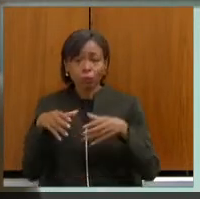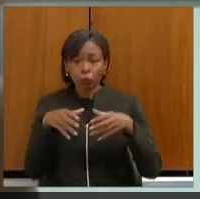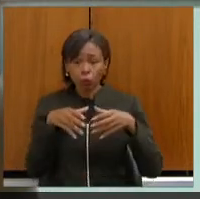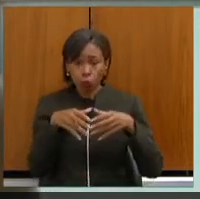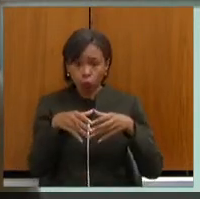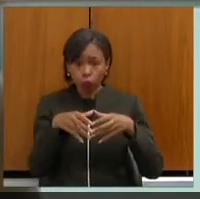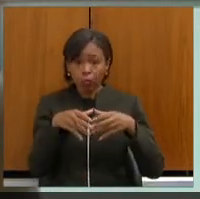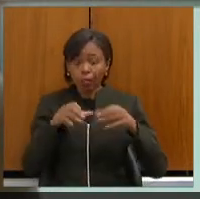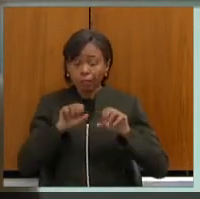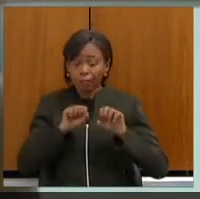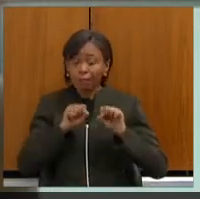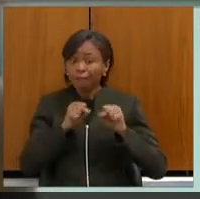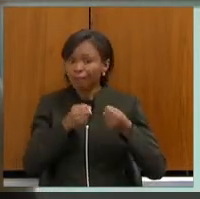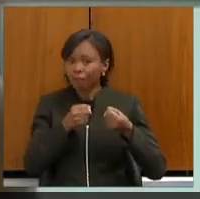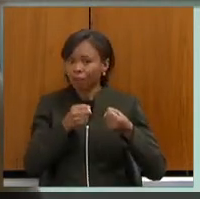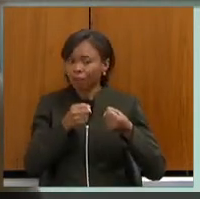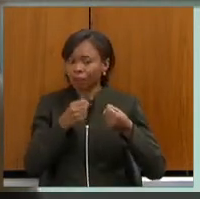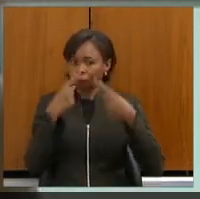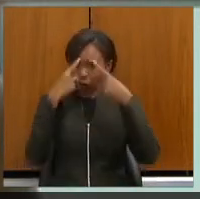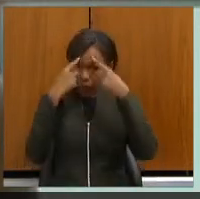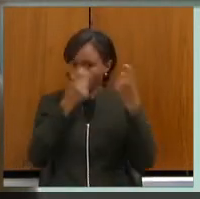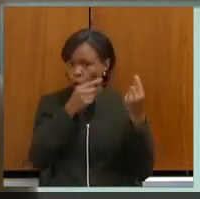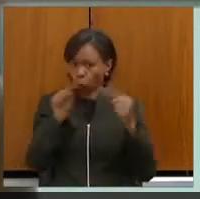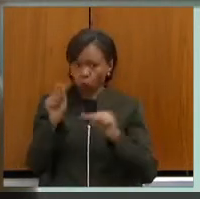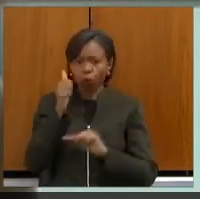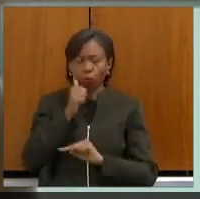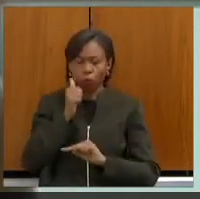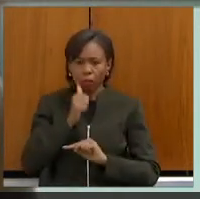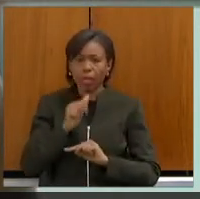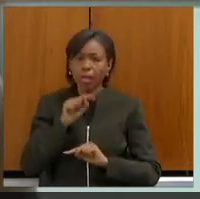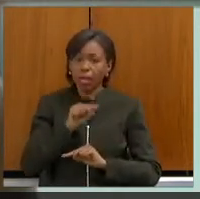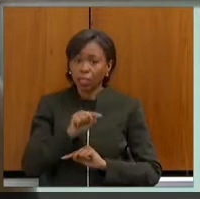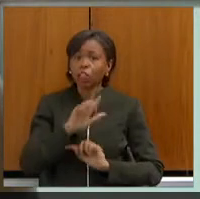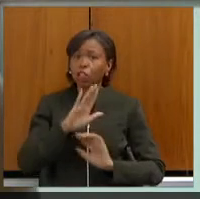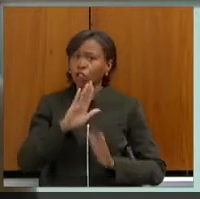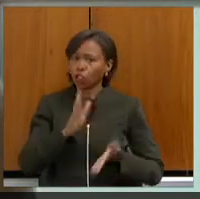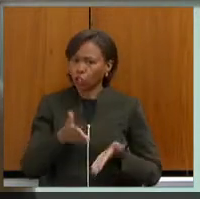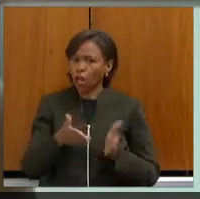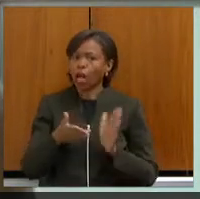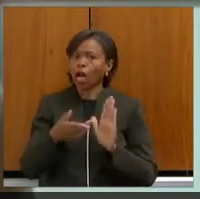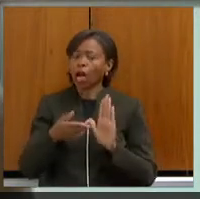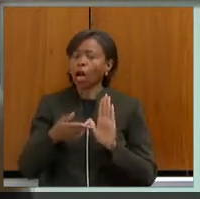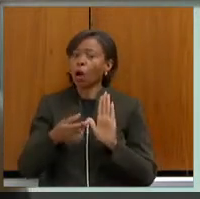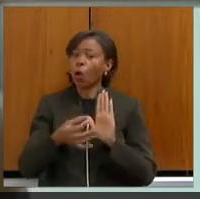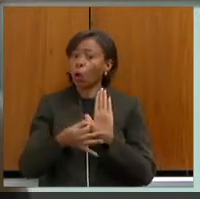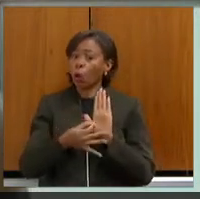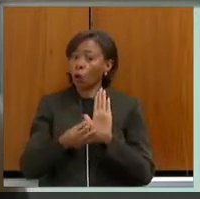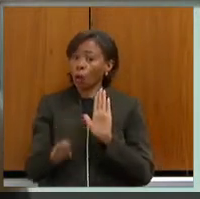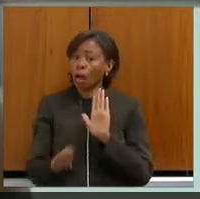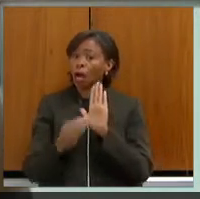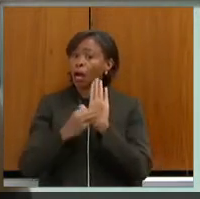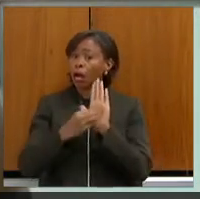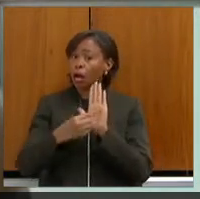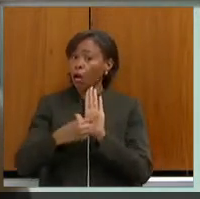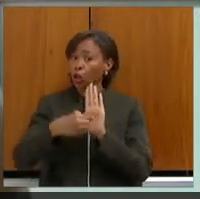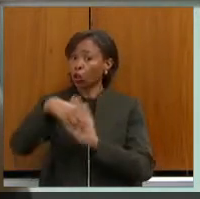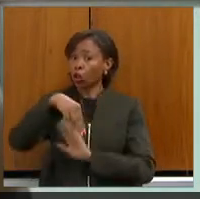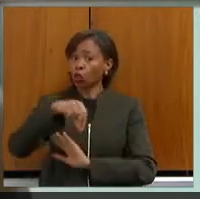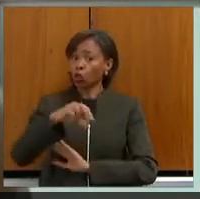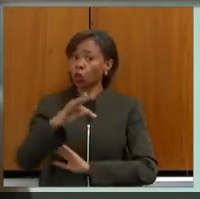eu faço parte da qual o entrego entrego inclusive já elaborou uma nota de apoio a deputada Andreia de Jesus